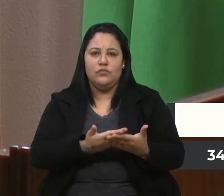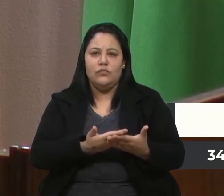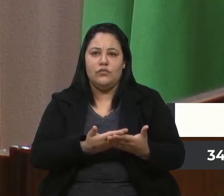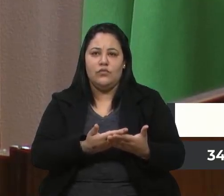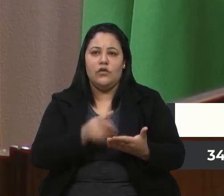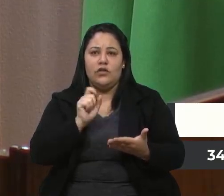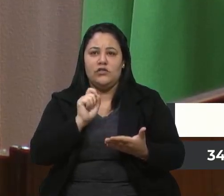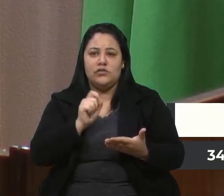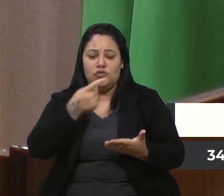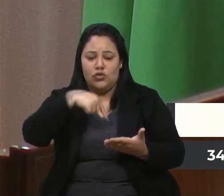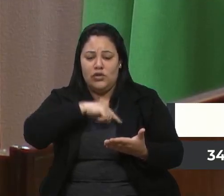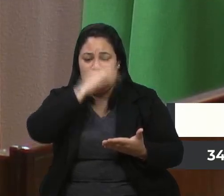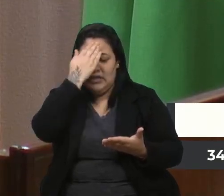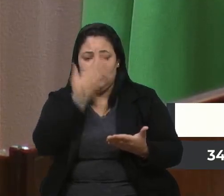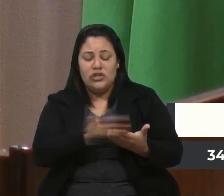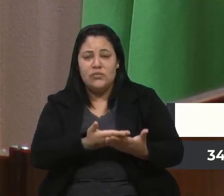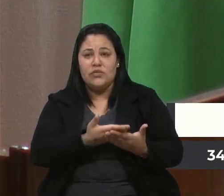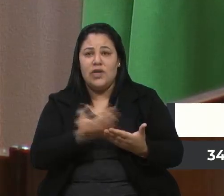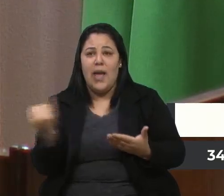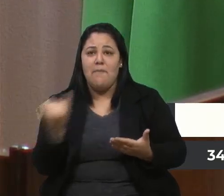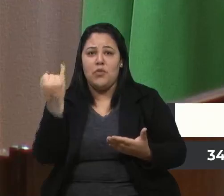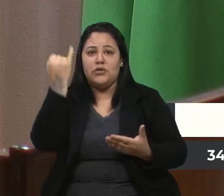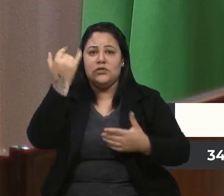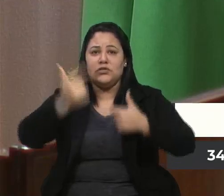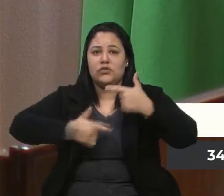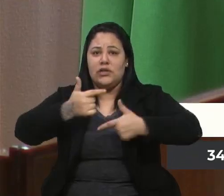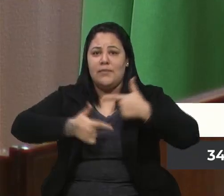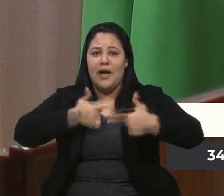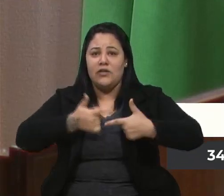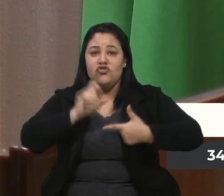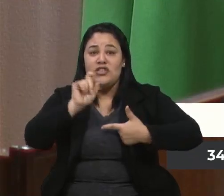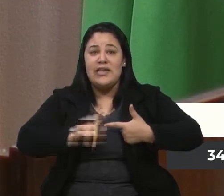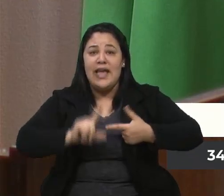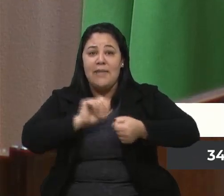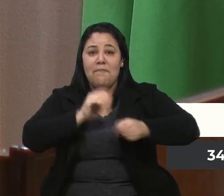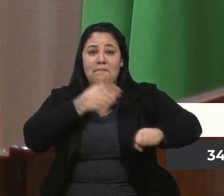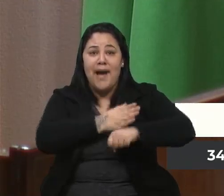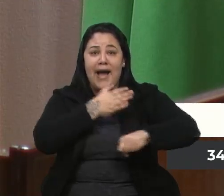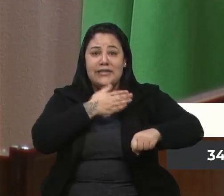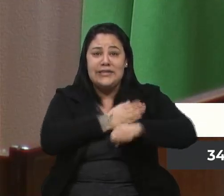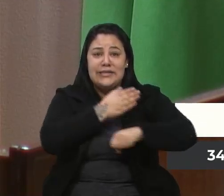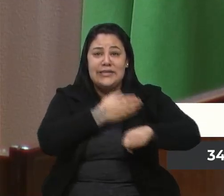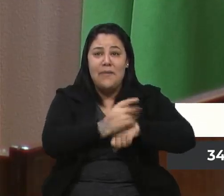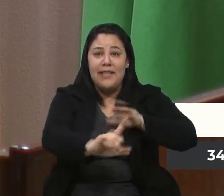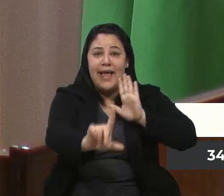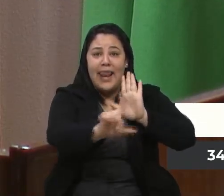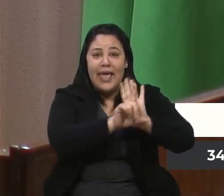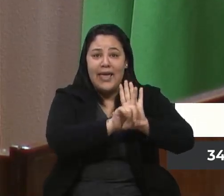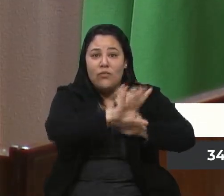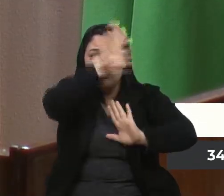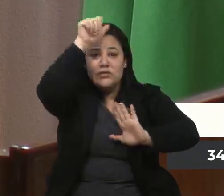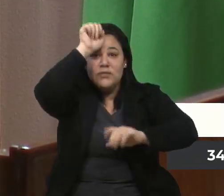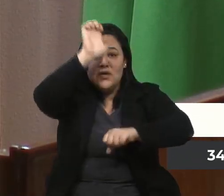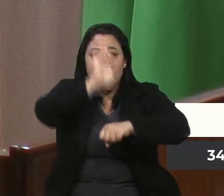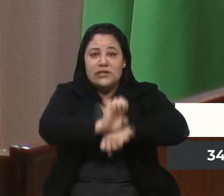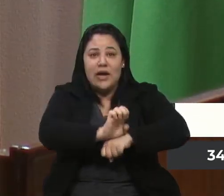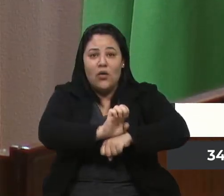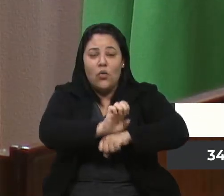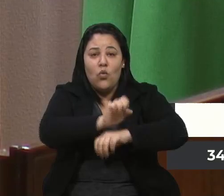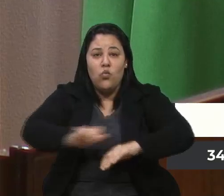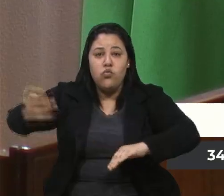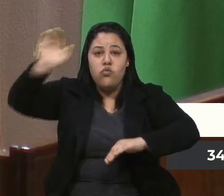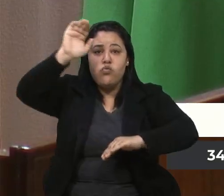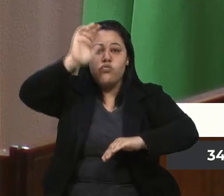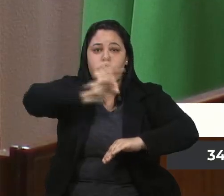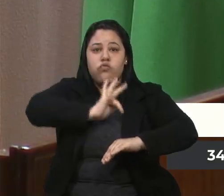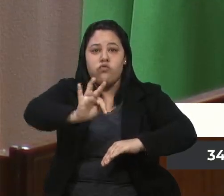que é a importância do trabalho dos legisladores, sejam eles municipais, estaduais ou em nível federal. A gente sabe